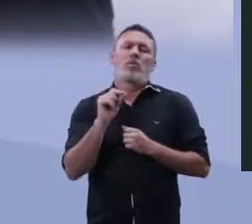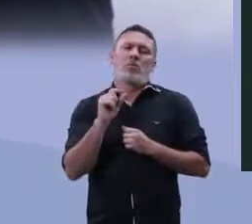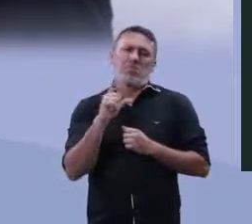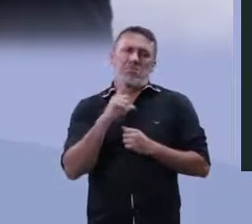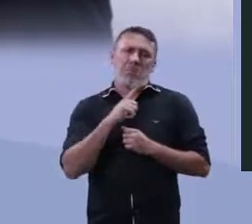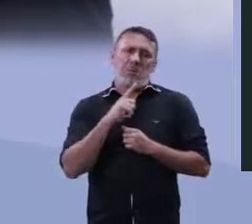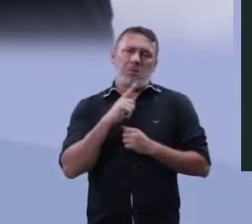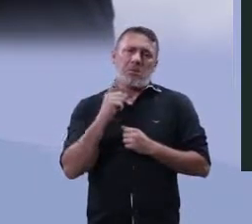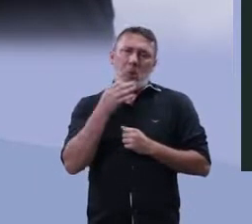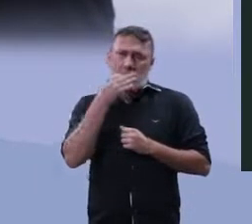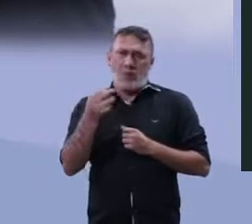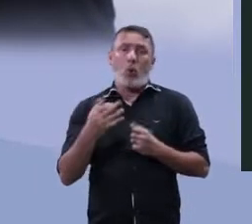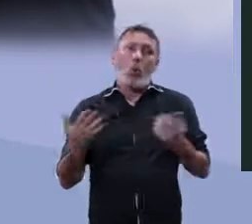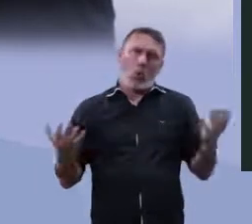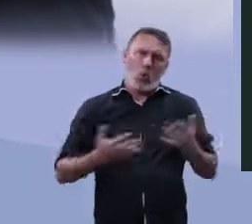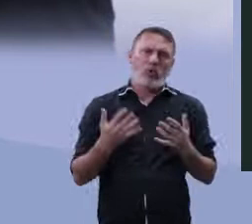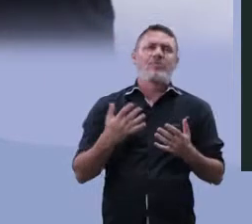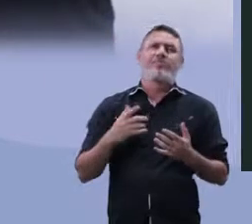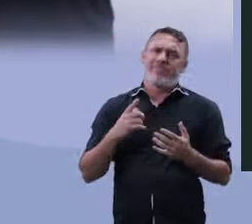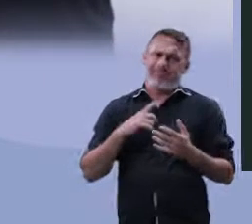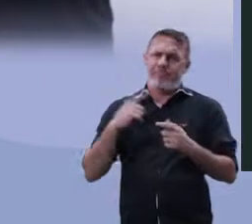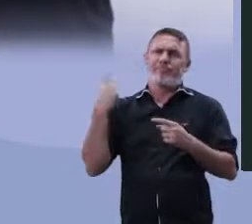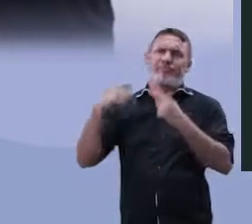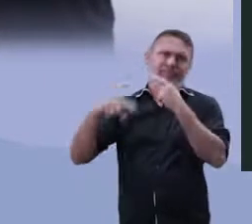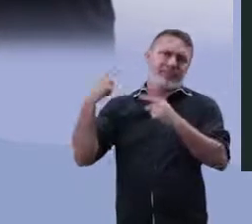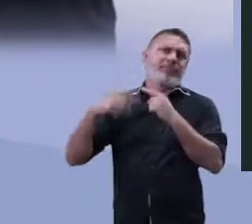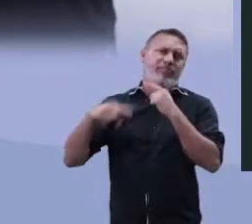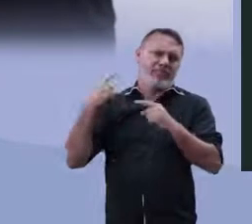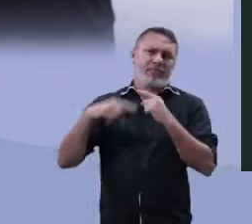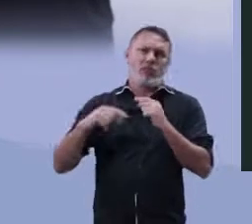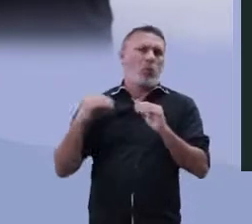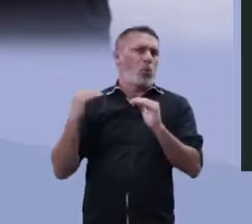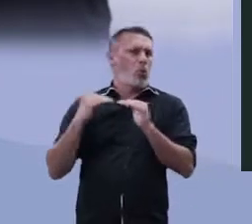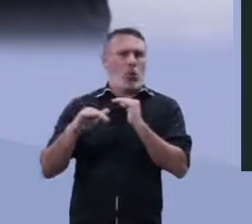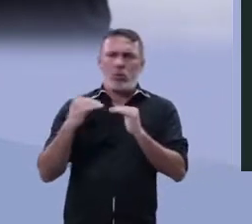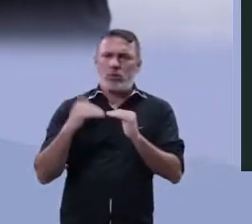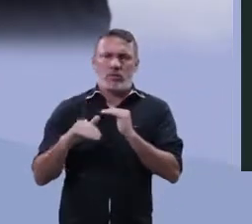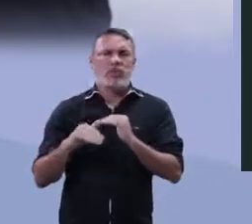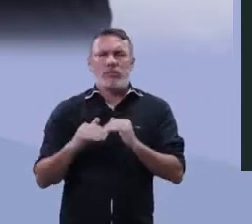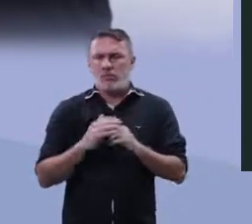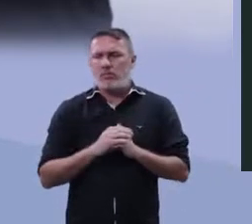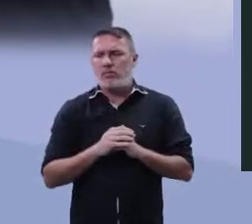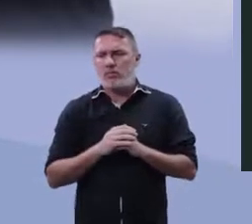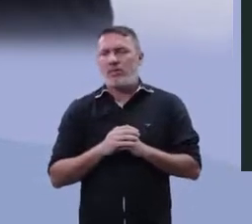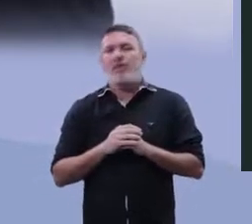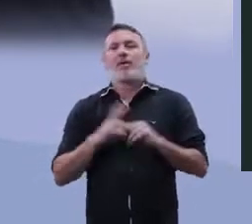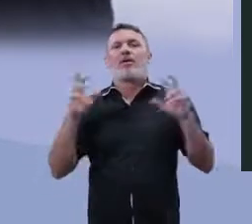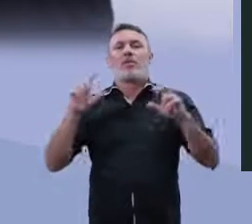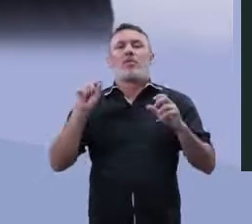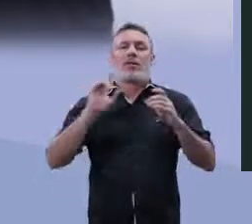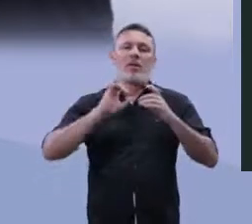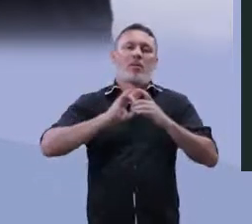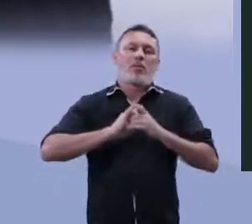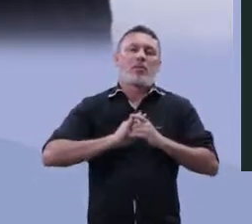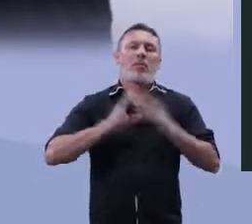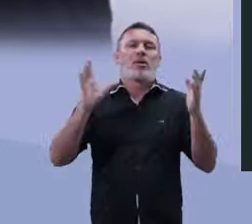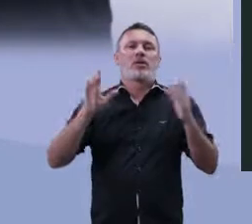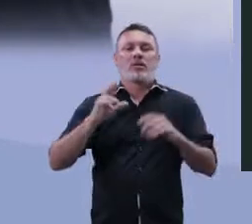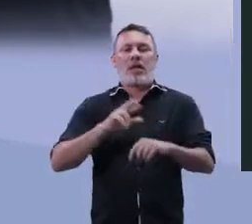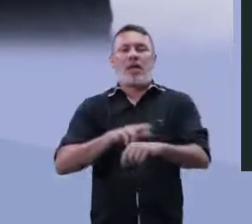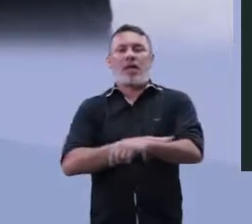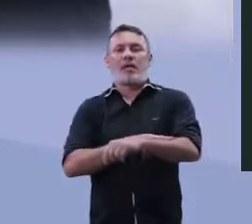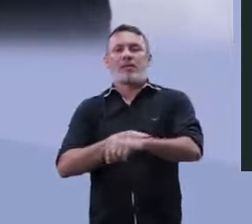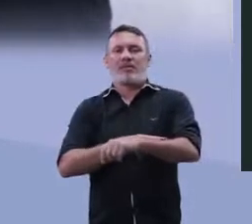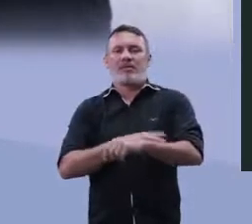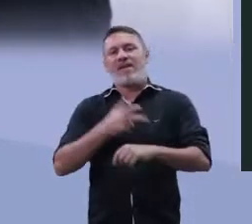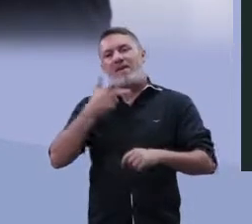uma tese que é contestada atualmente, né? Atualmente, que eu falo desde muito tempo, ela é contestada, que é a ideia, é o mito da democracia racial. Ou